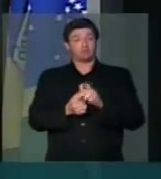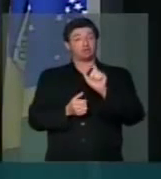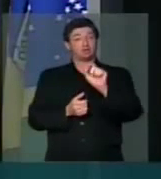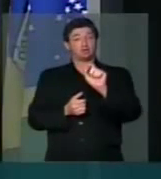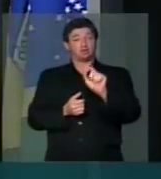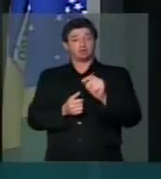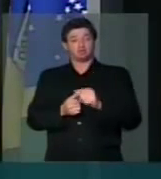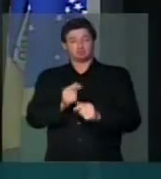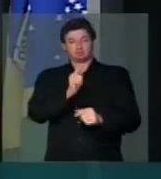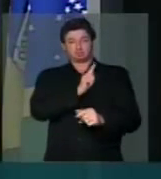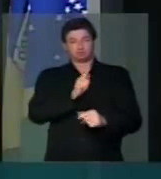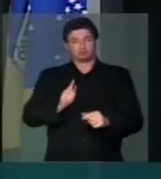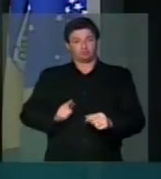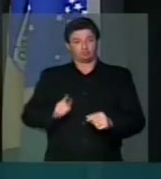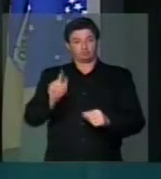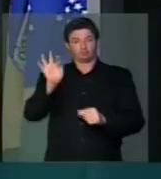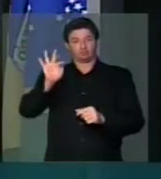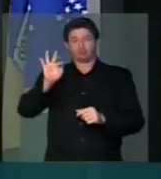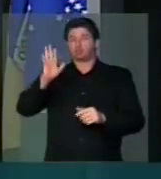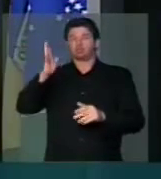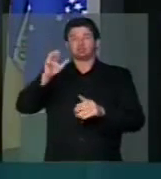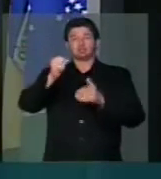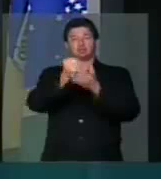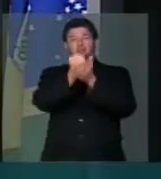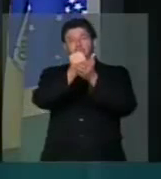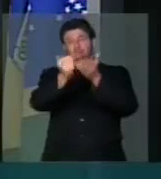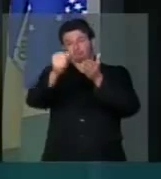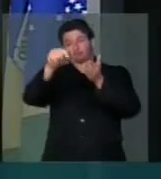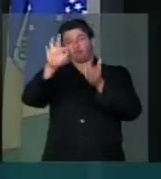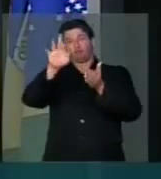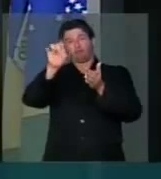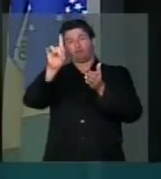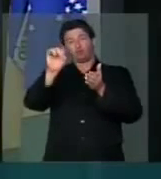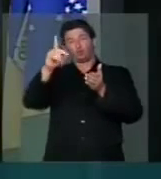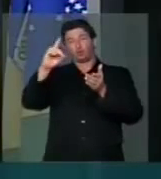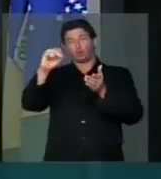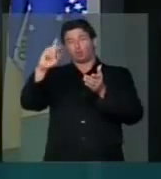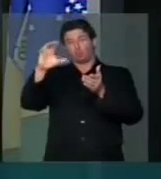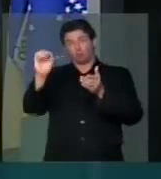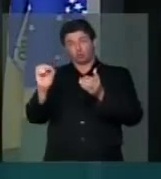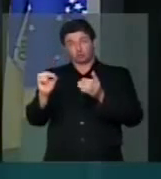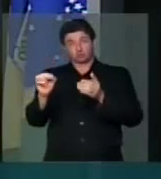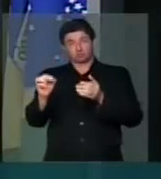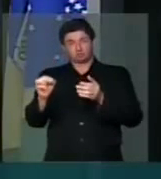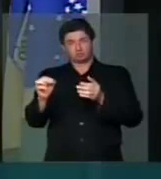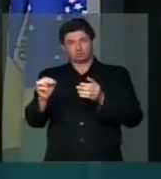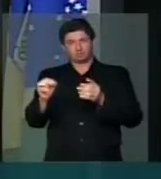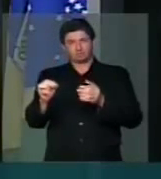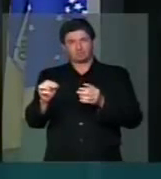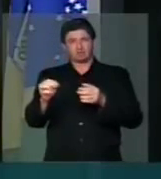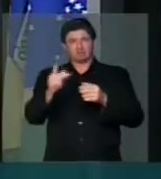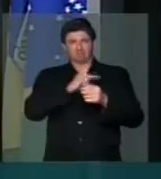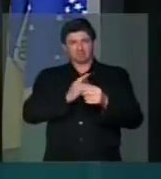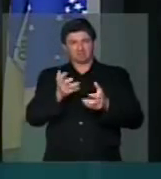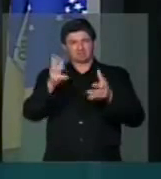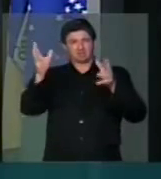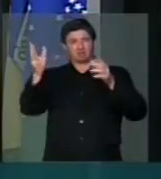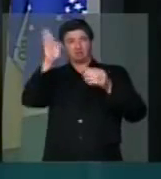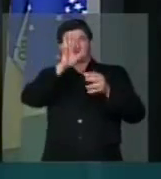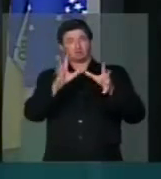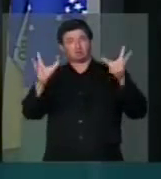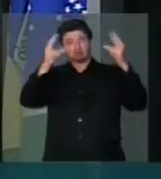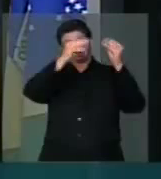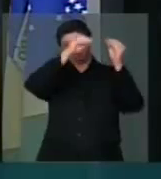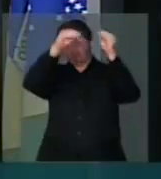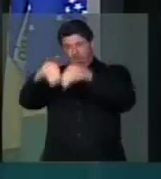que o governo foi para o fundo do poço. Não pode a presidente arrastar o Brasil. E talvez não